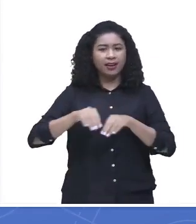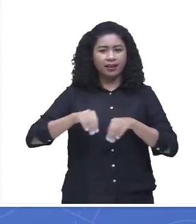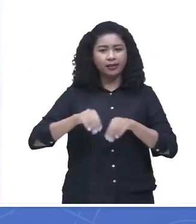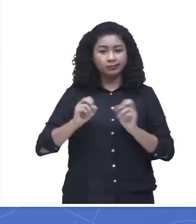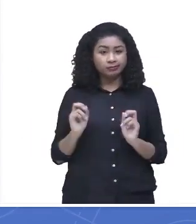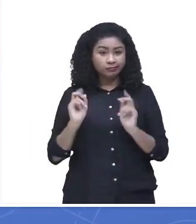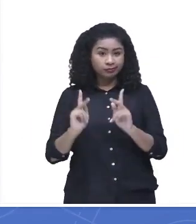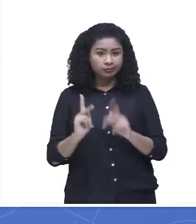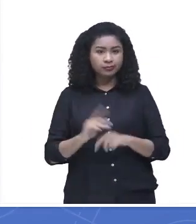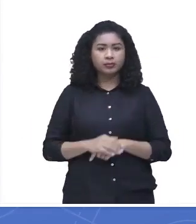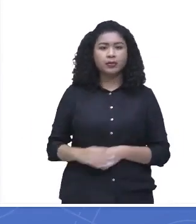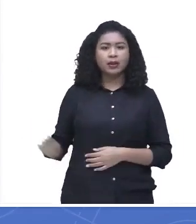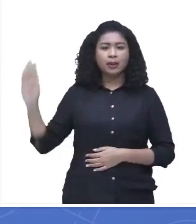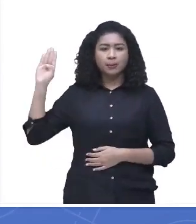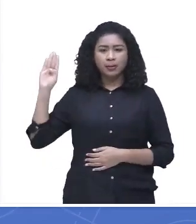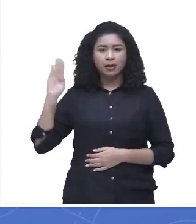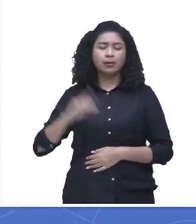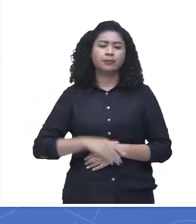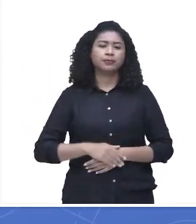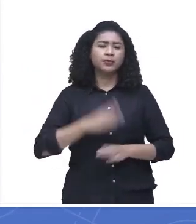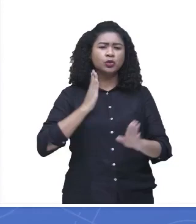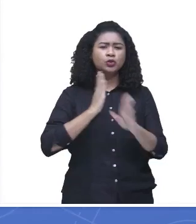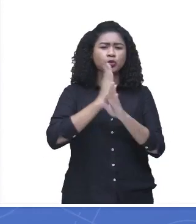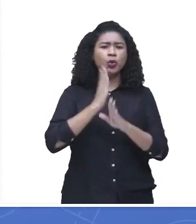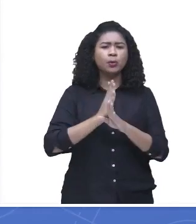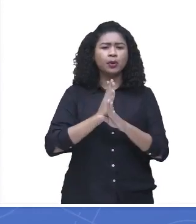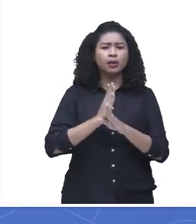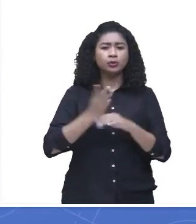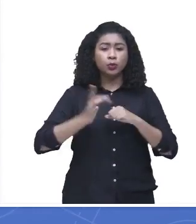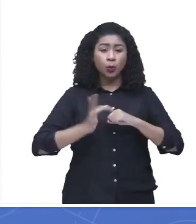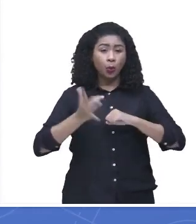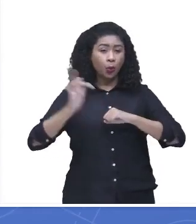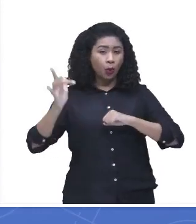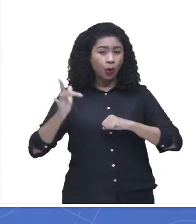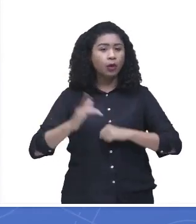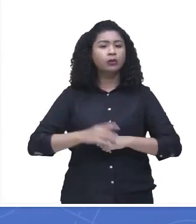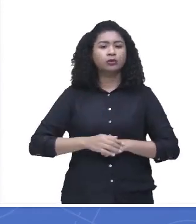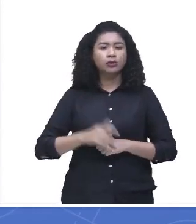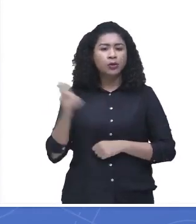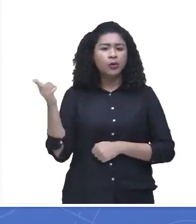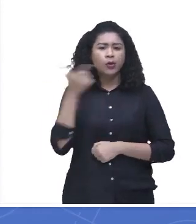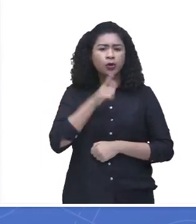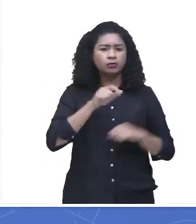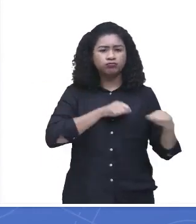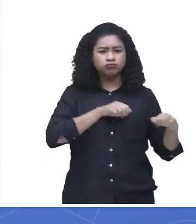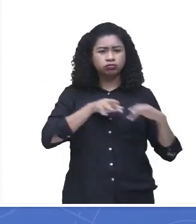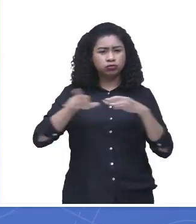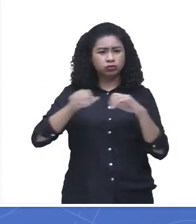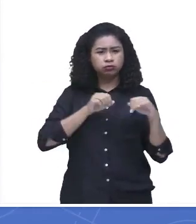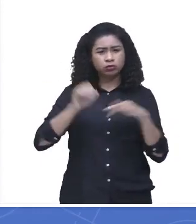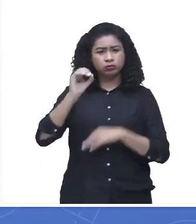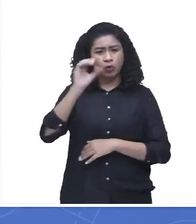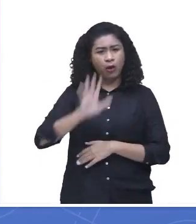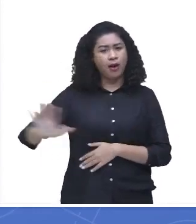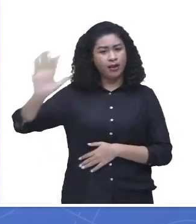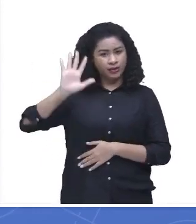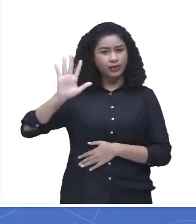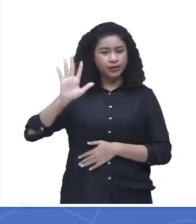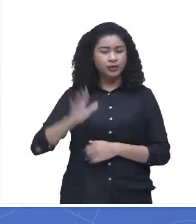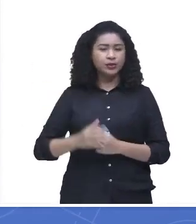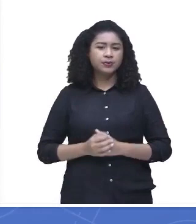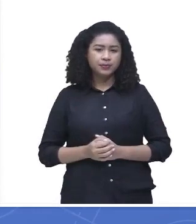descoberta do ouro na Califórnia, que provocou uma onda desenfreada de migrações para o oeste, atraindo inclusive